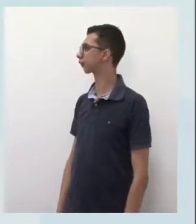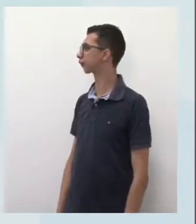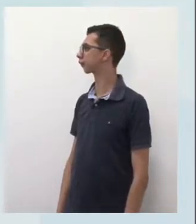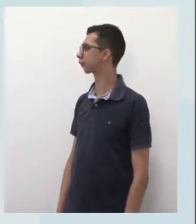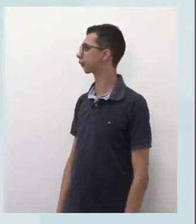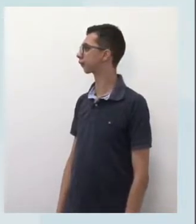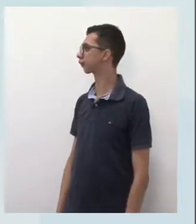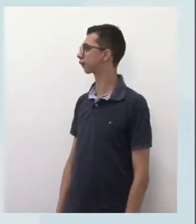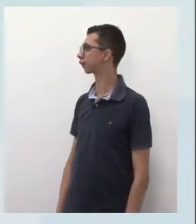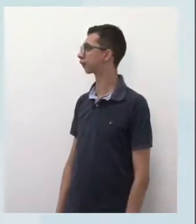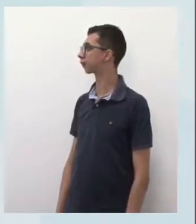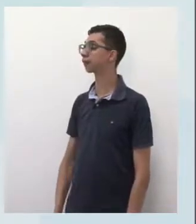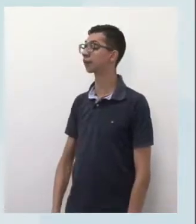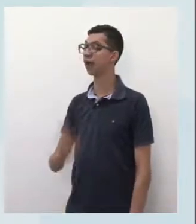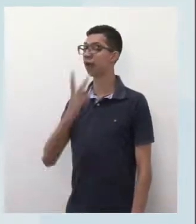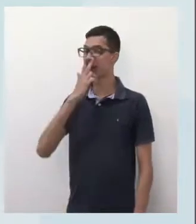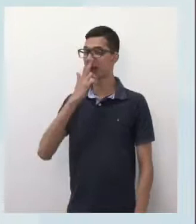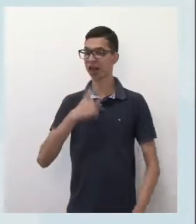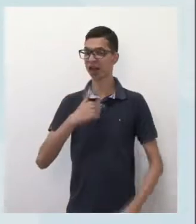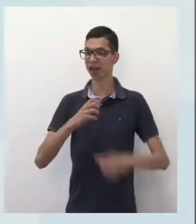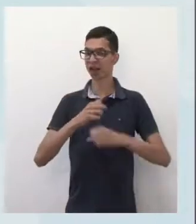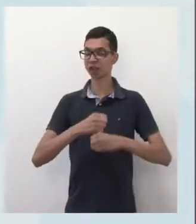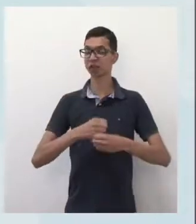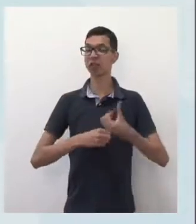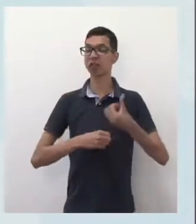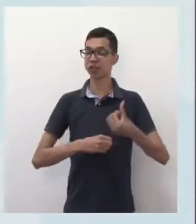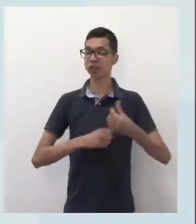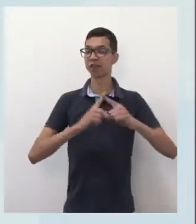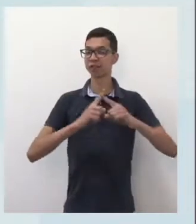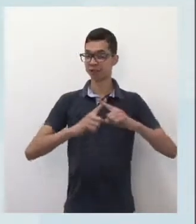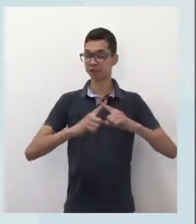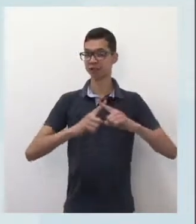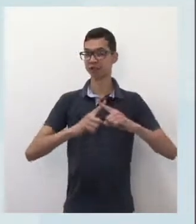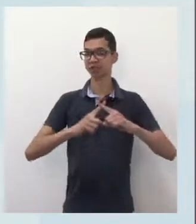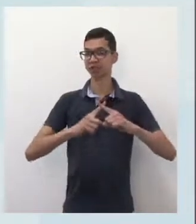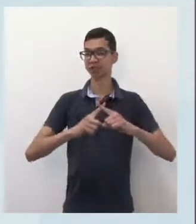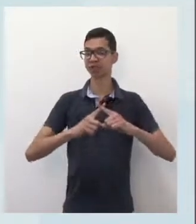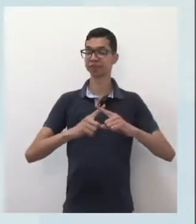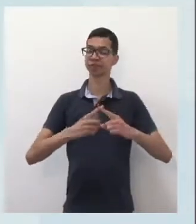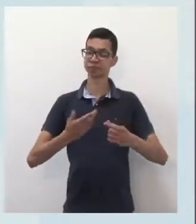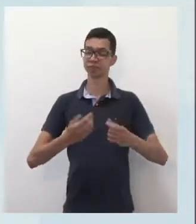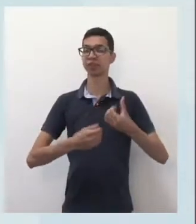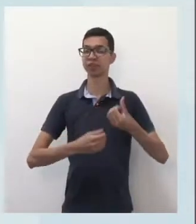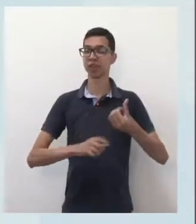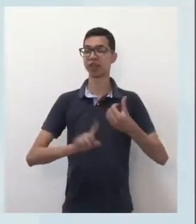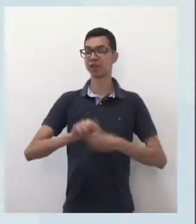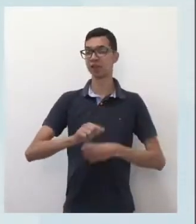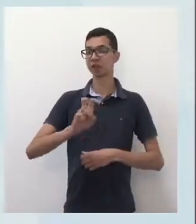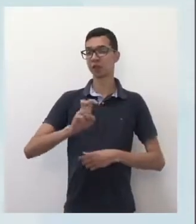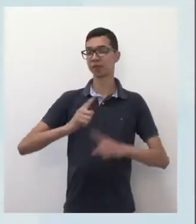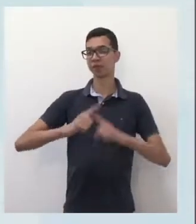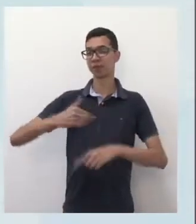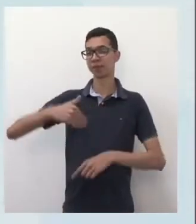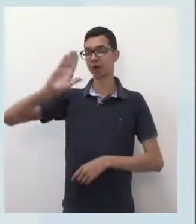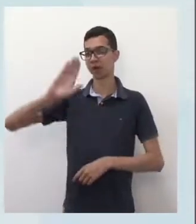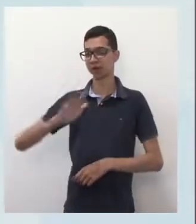meia, aproximadamente. 6 vezes e meia? É. Bom, 0,25